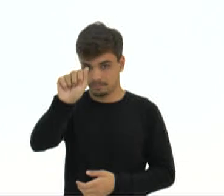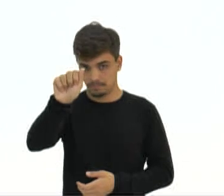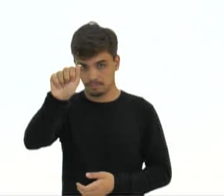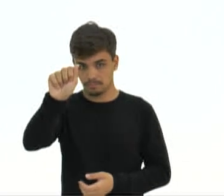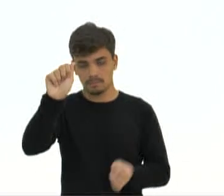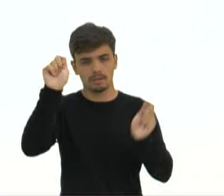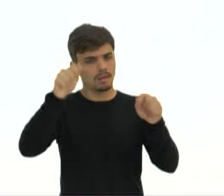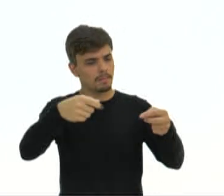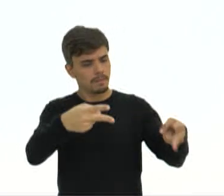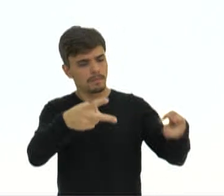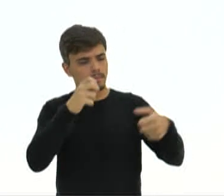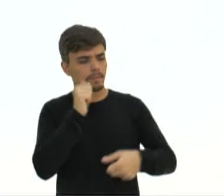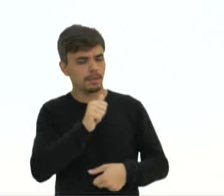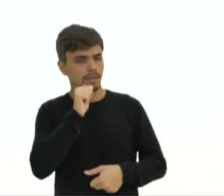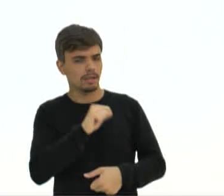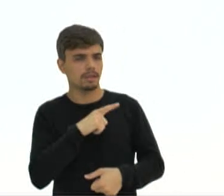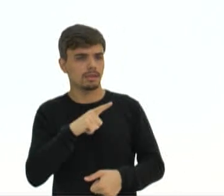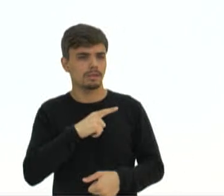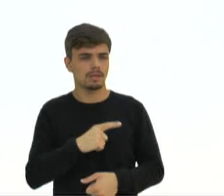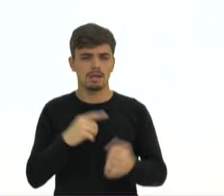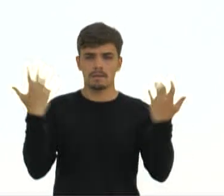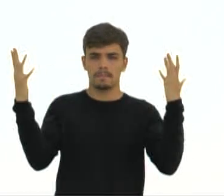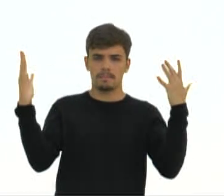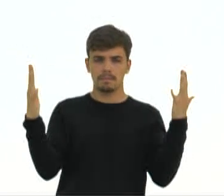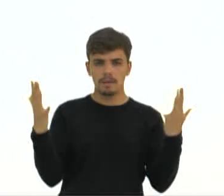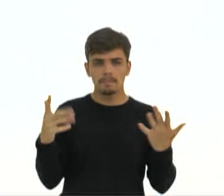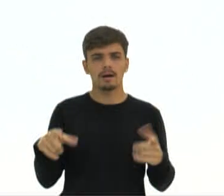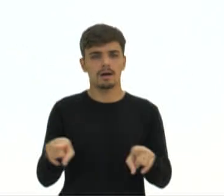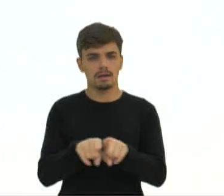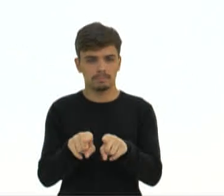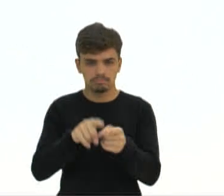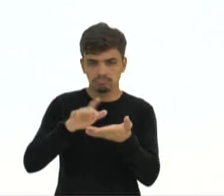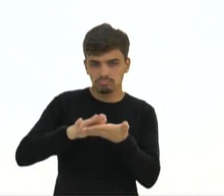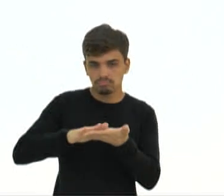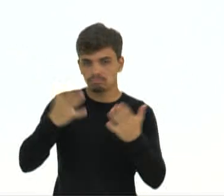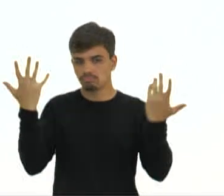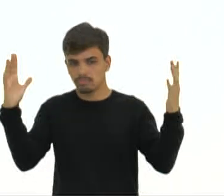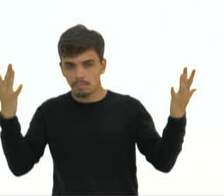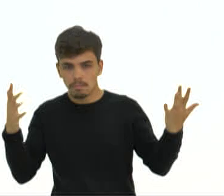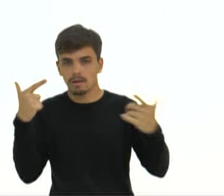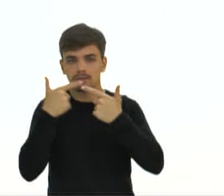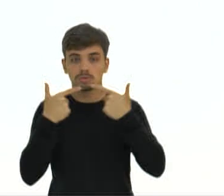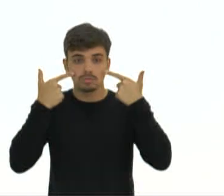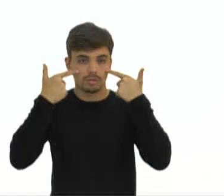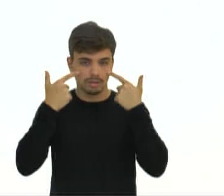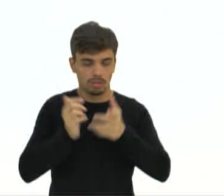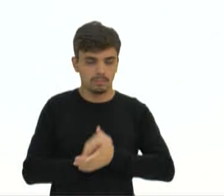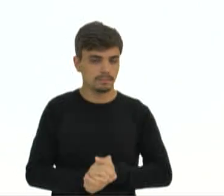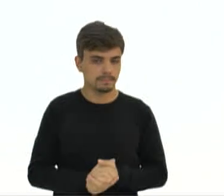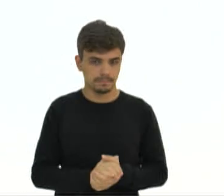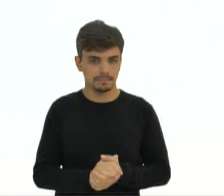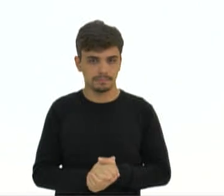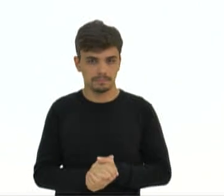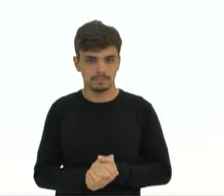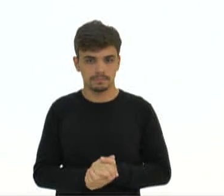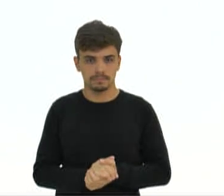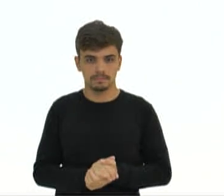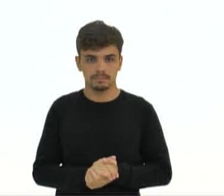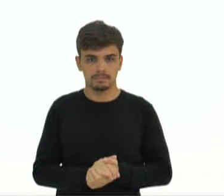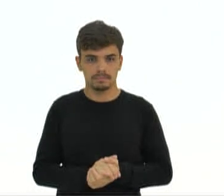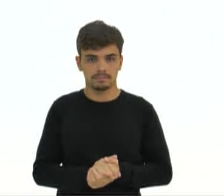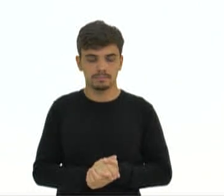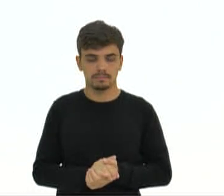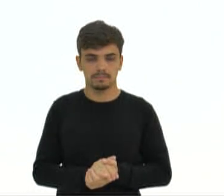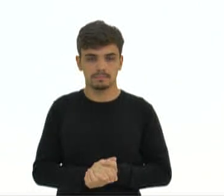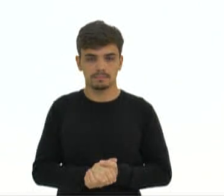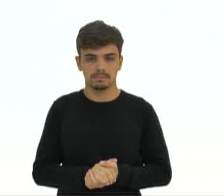a gente pode perceber que a menina está celebrando, né? Ela está aplaudindo, ela está sorrindo. Agora, a chica